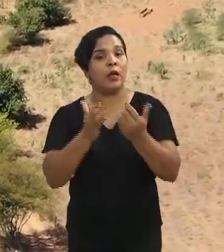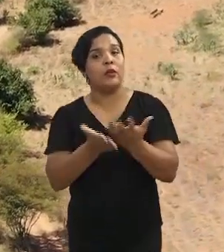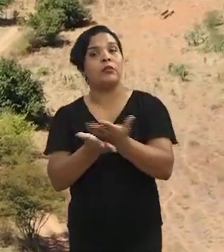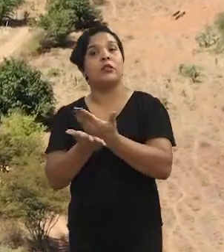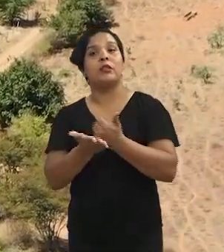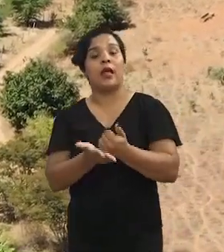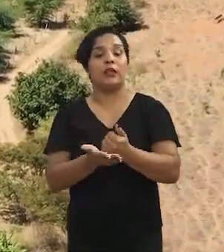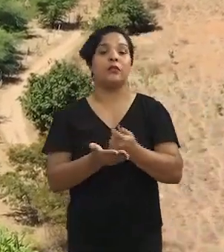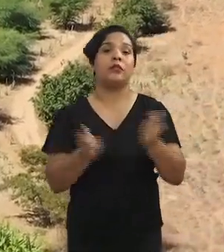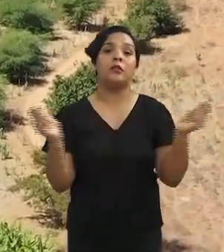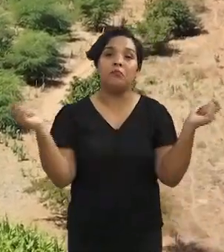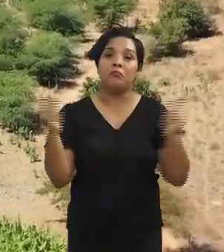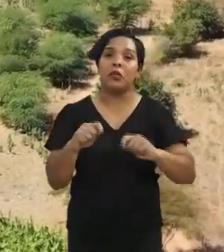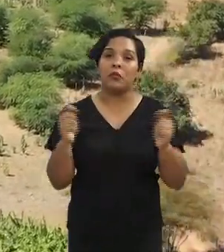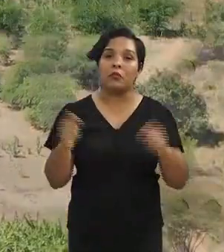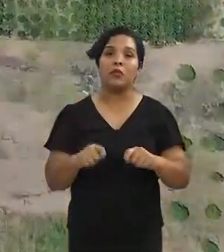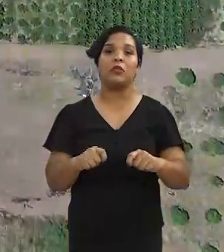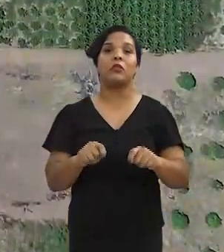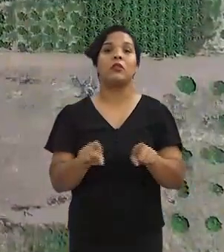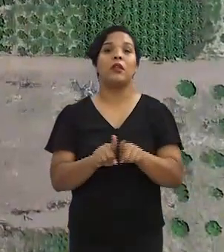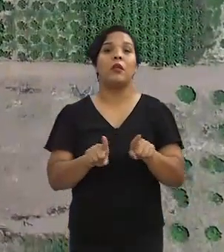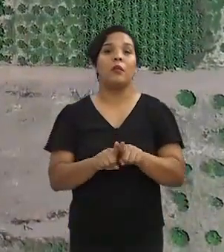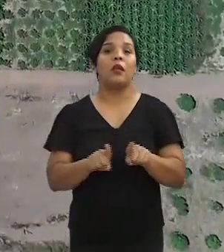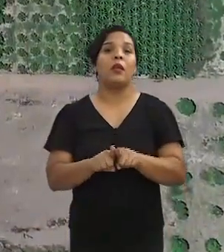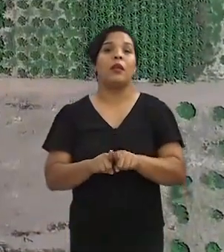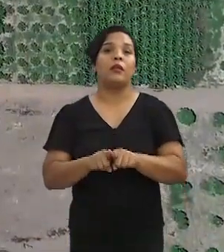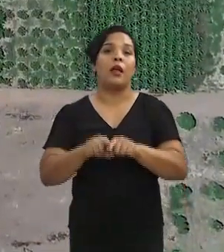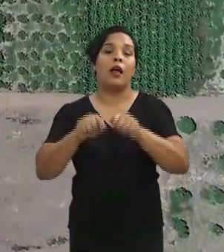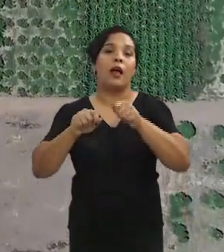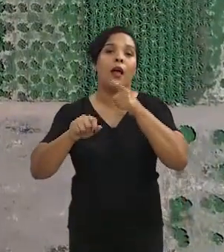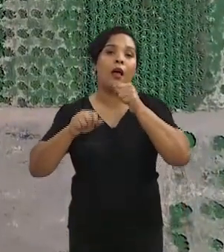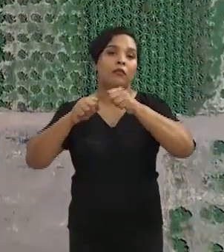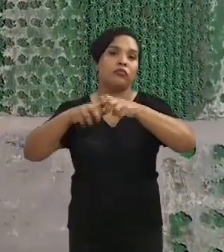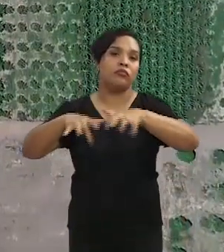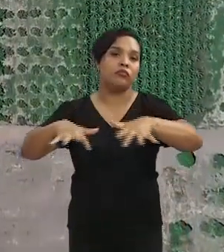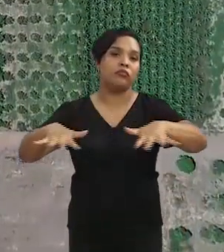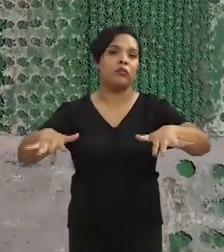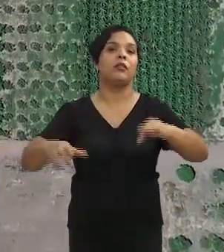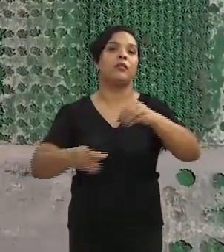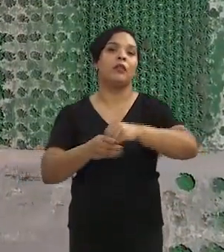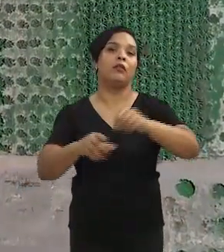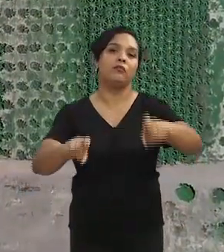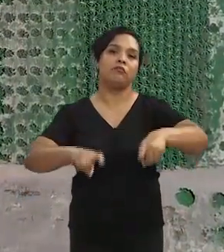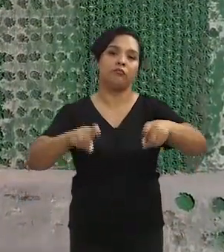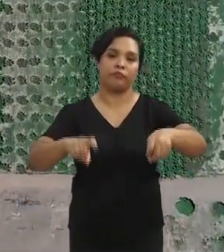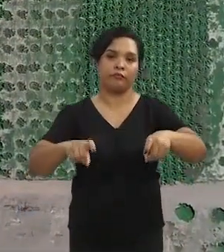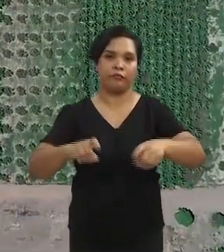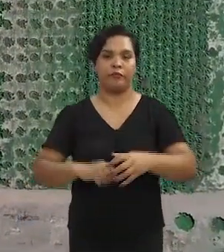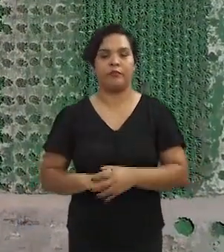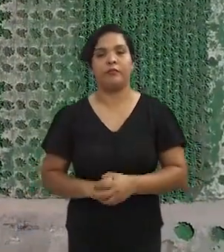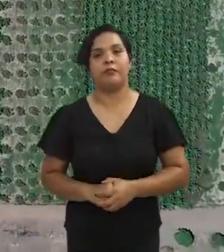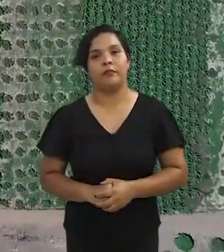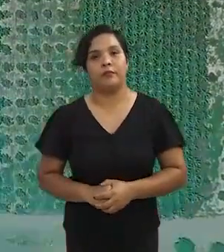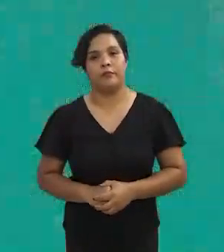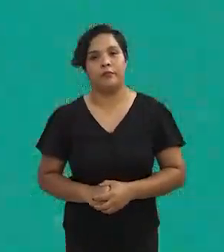e permite a automação, inclusive, da irrigação dentro dessas propriedades.